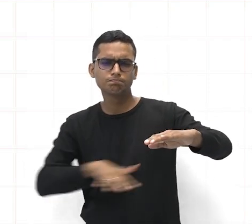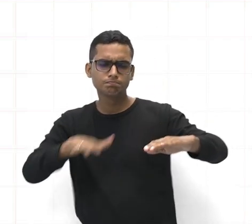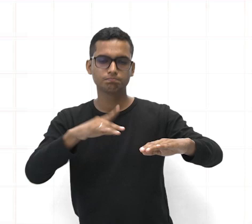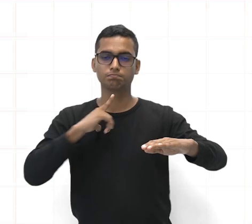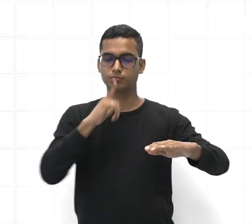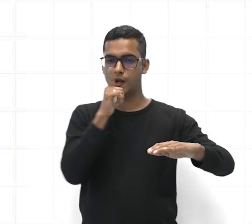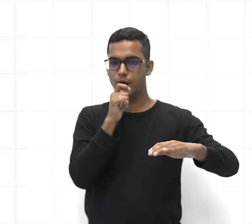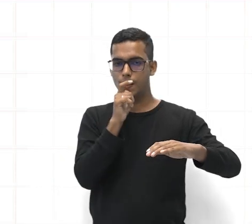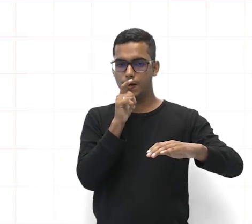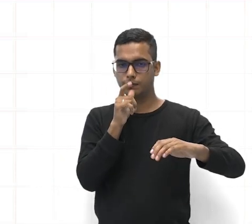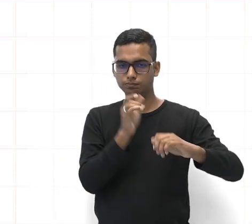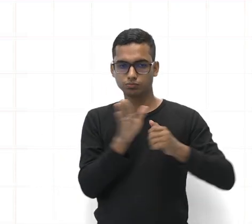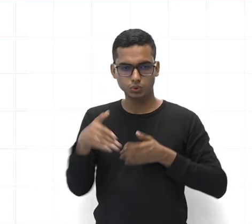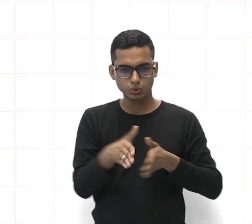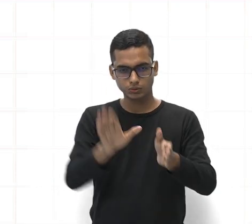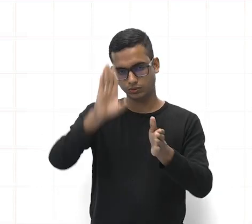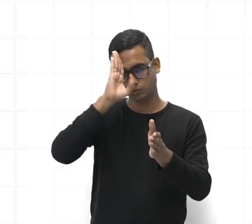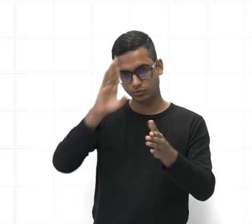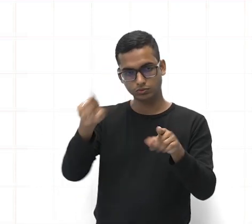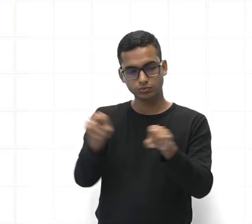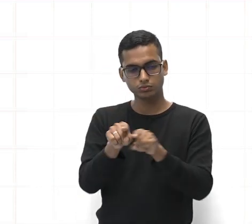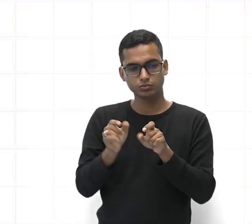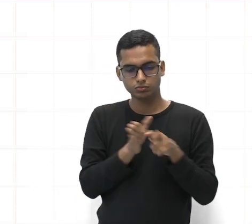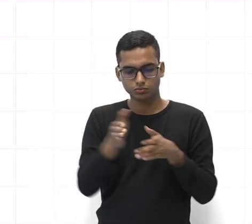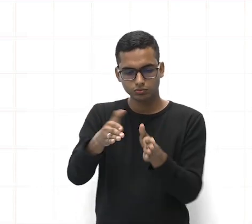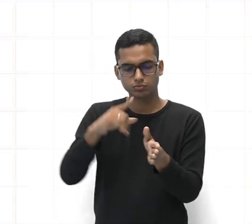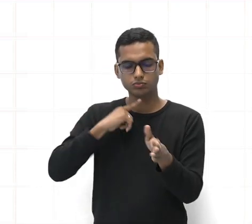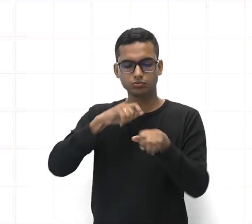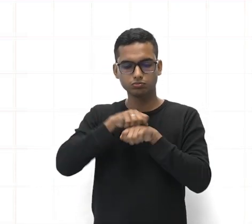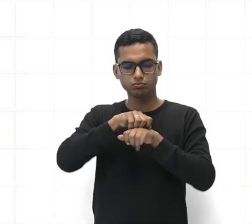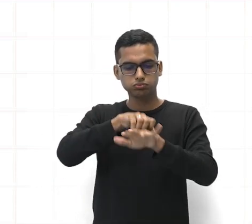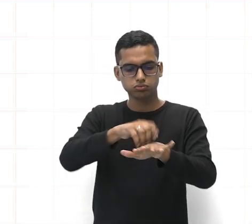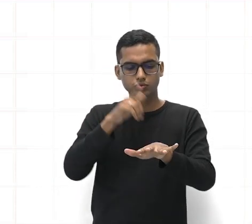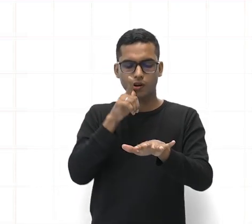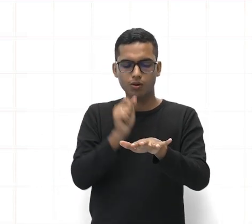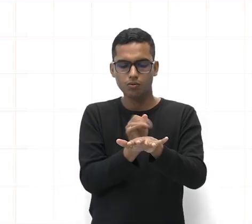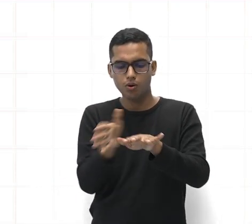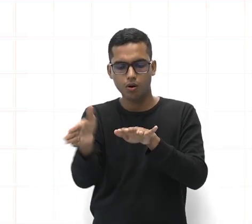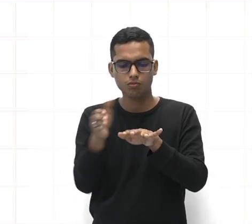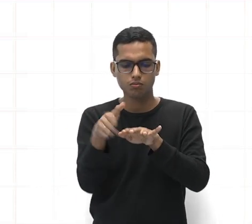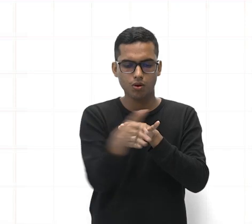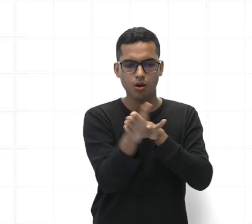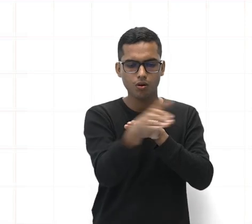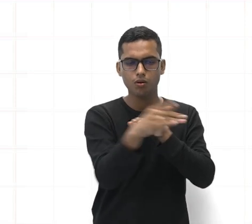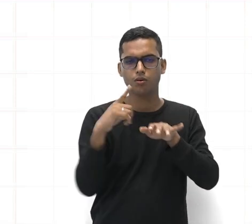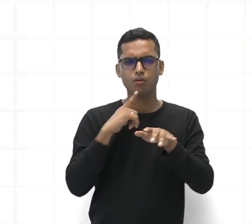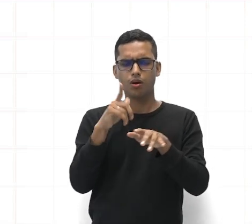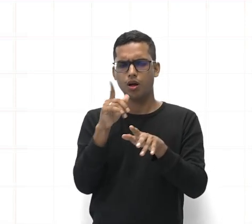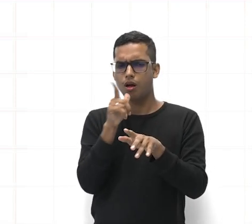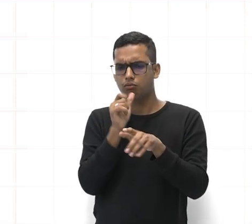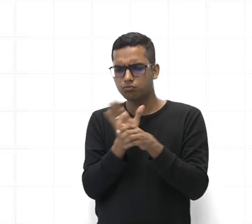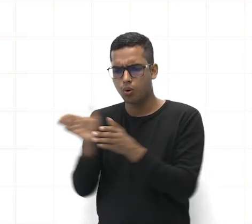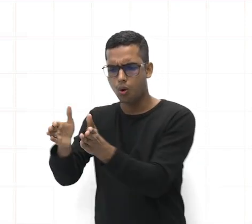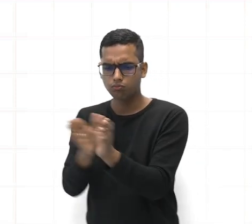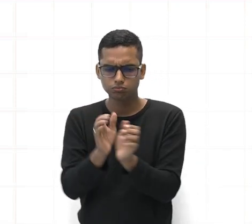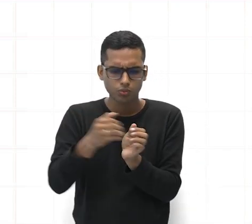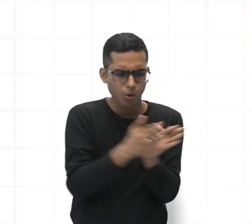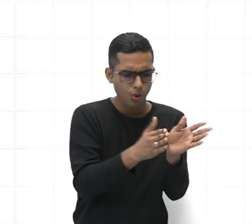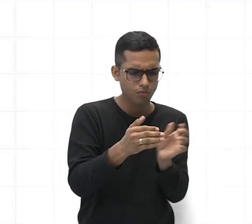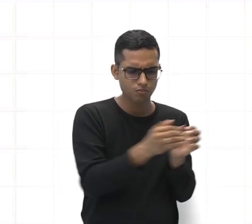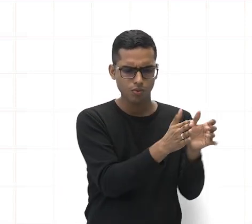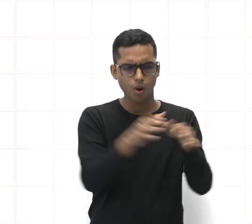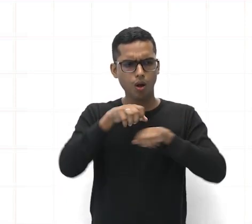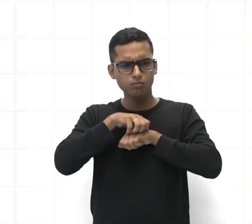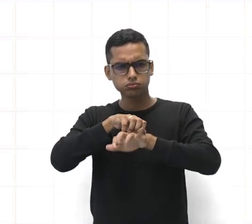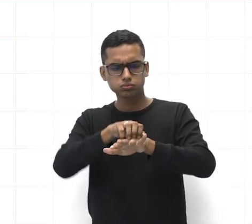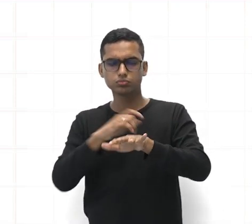que é drenada por um rio principal e seus afluentes e seus rios subafluentes. Então é aquele